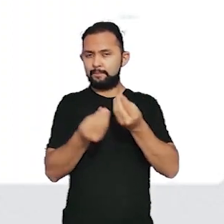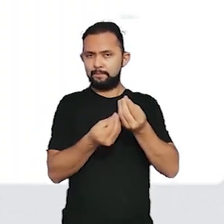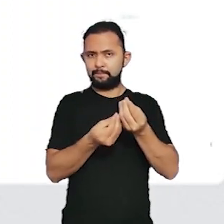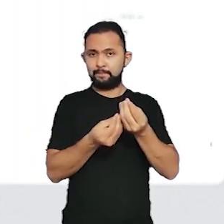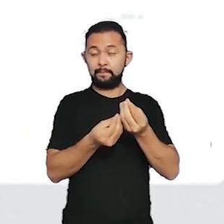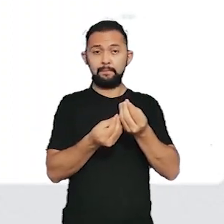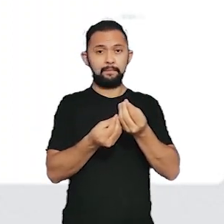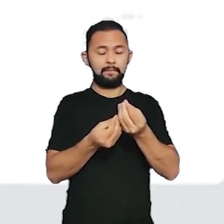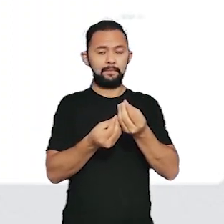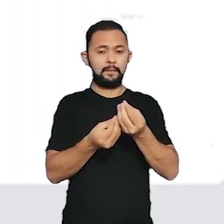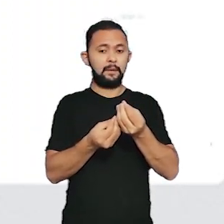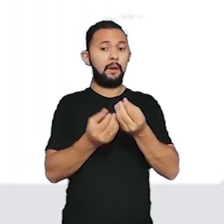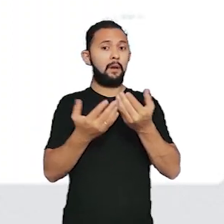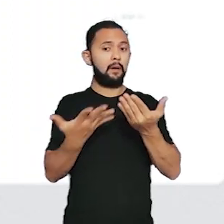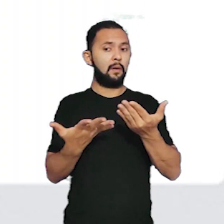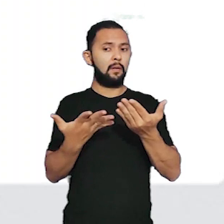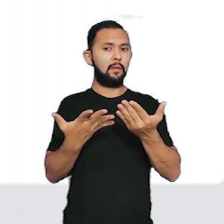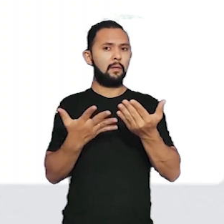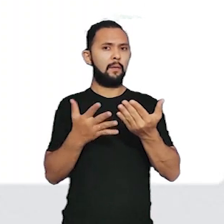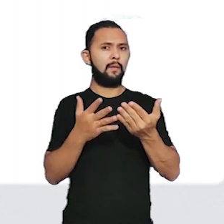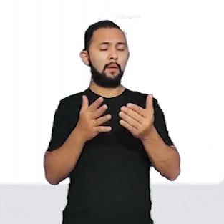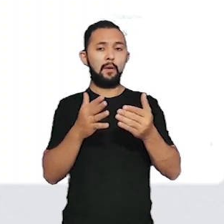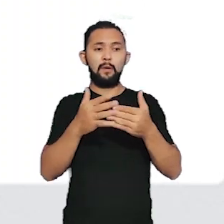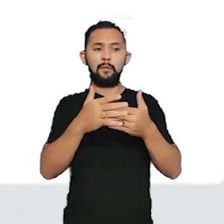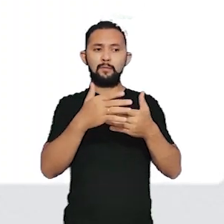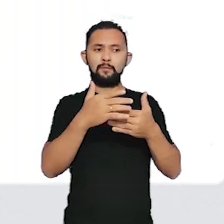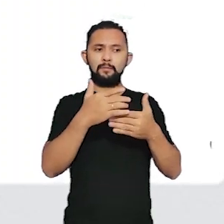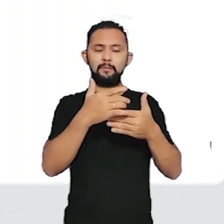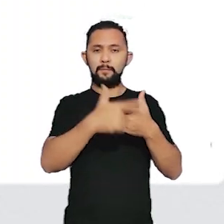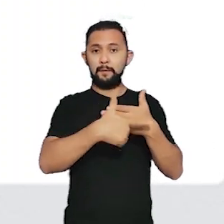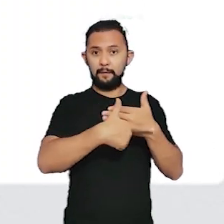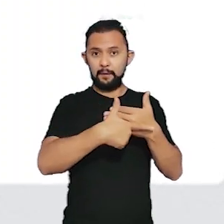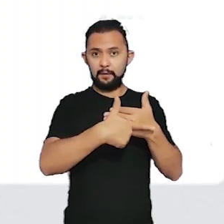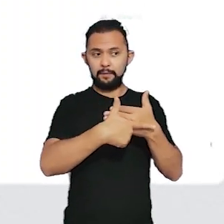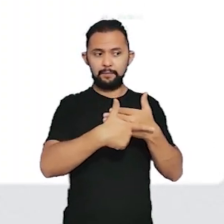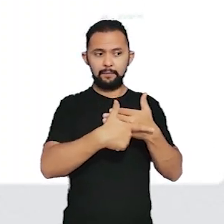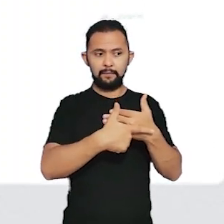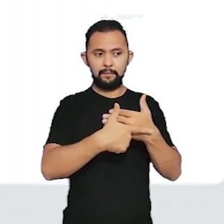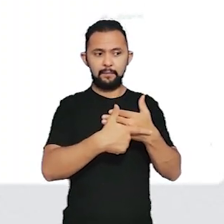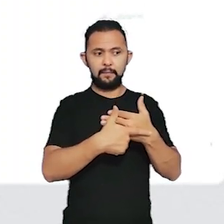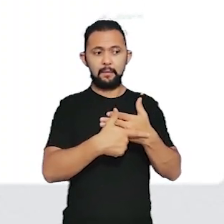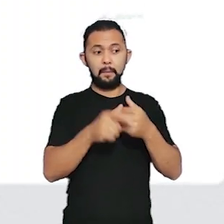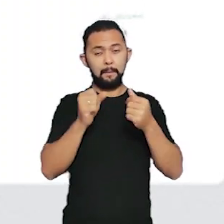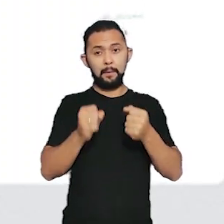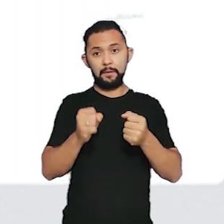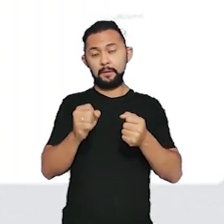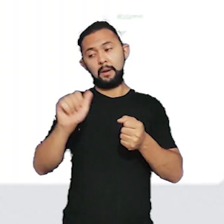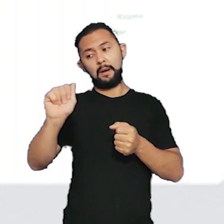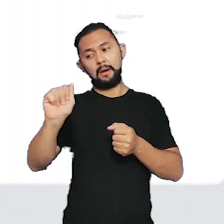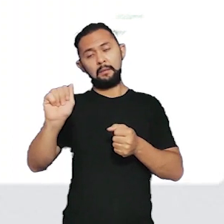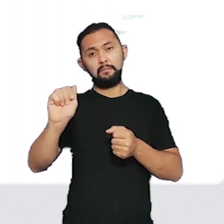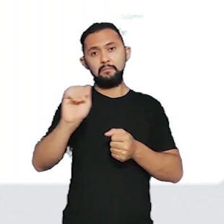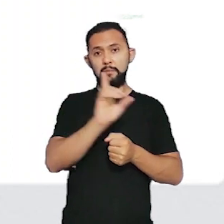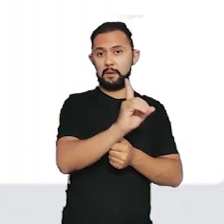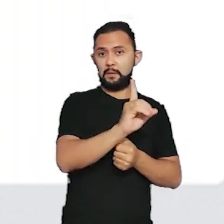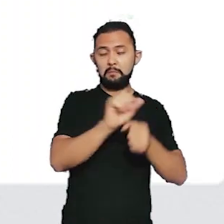esse para trazendo uma ideia aí de finalidade. Então, eu tenho a letra A ou D, que pode ser gabarito. Aí eu já posso eliminar a